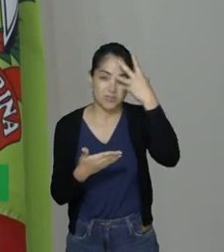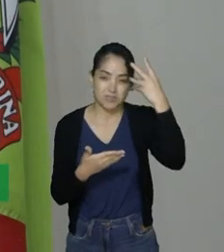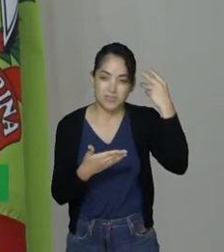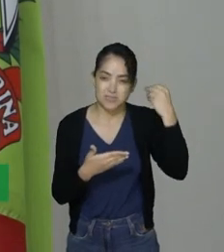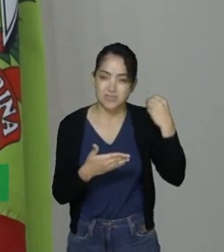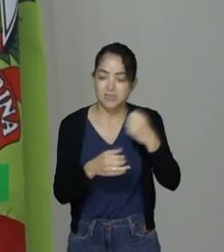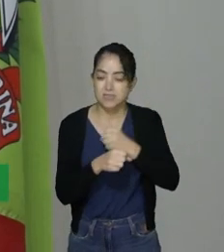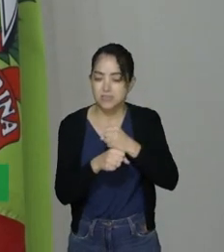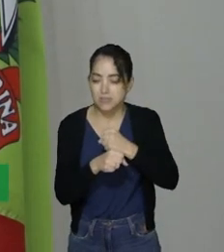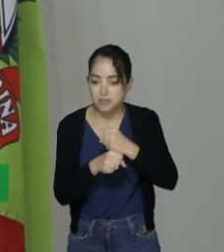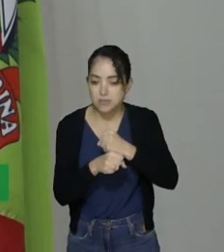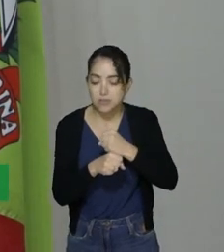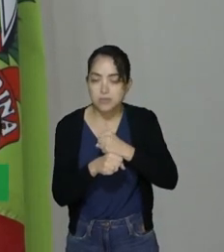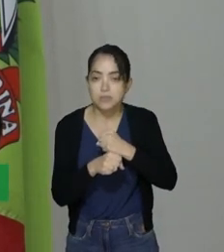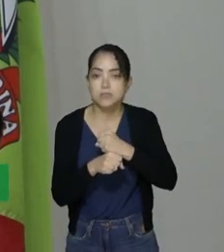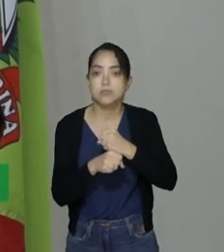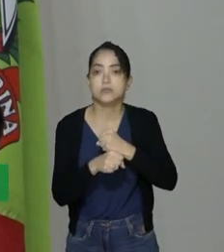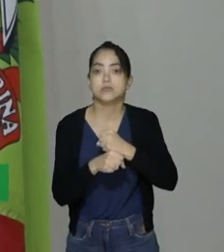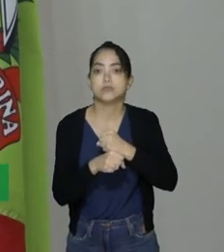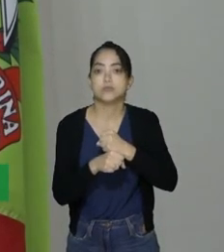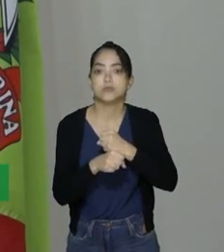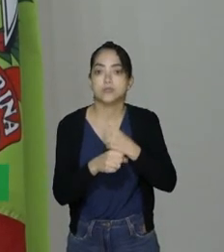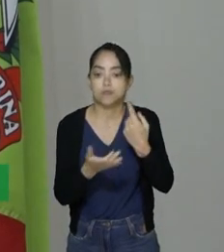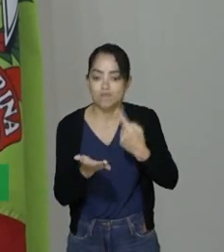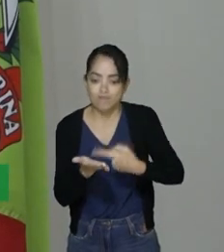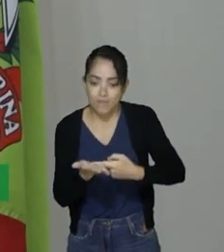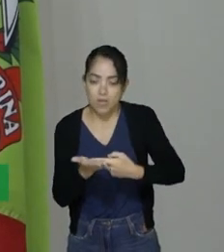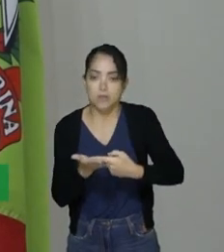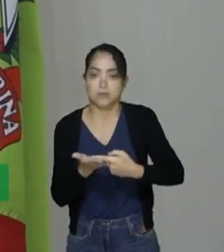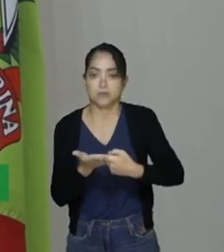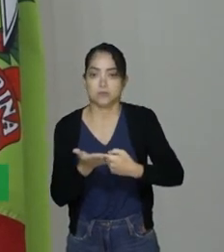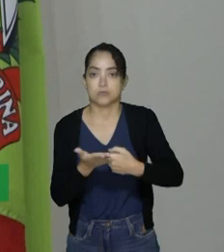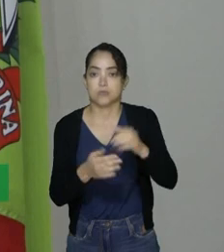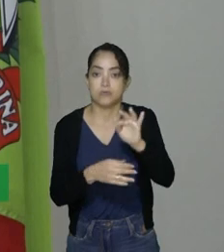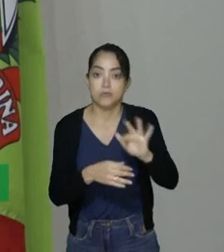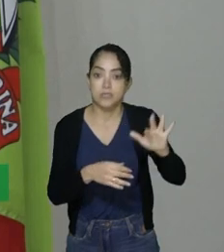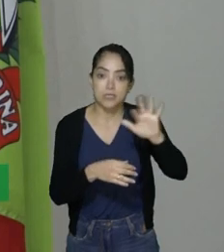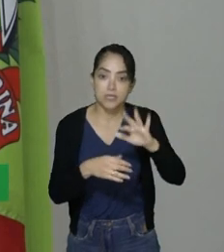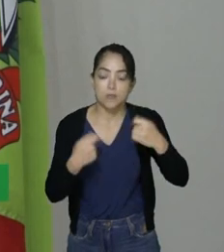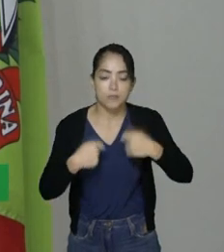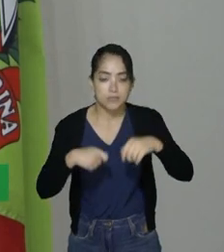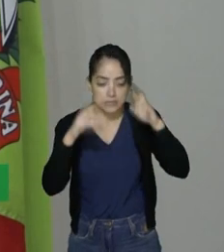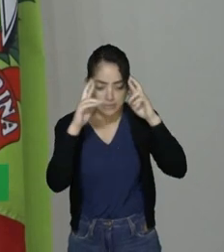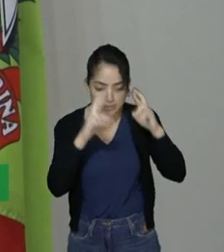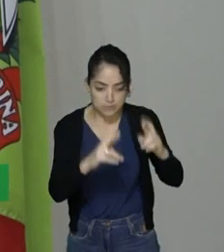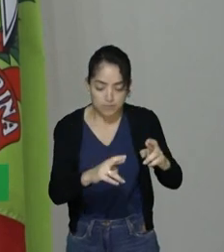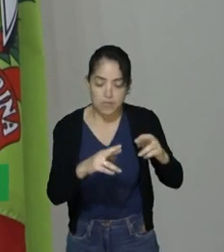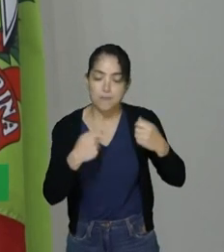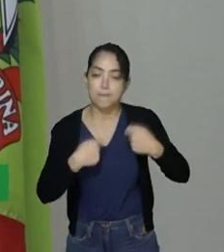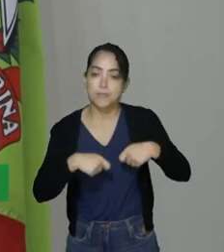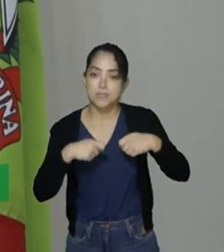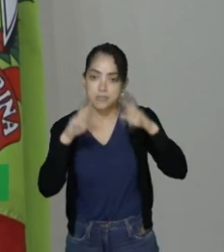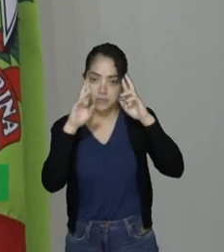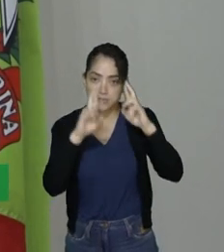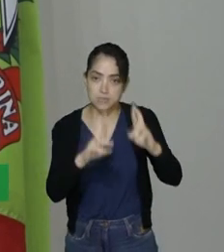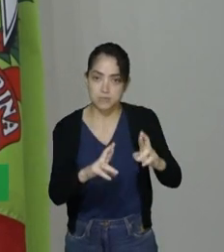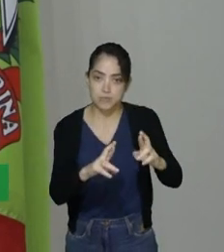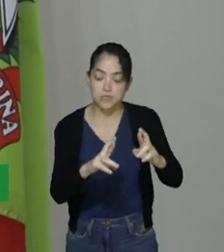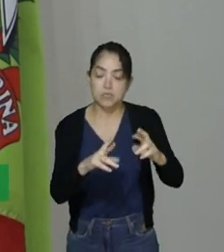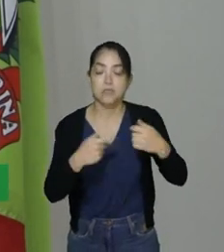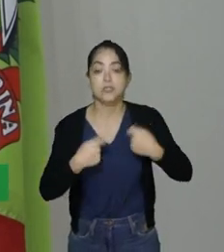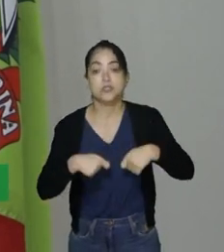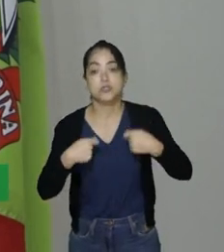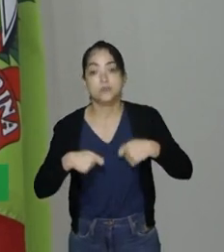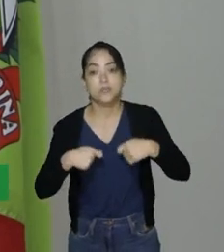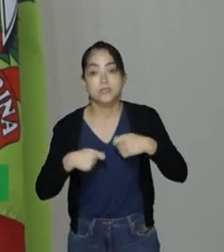do tempo no nosso pacto federativo. Nós merecemos respeito. Santa Catarina precisa ser respeitada. E nós precisamos